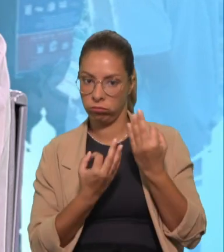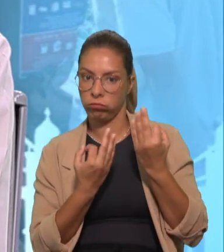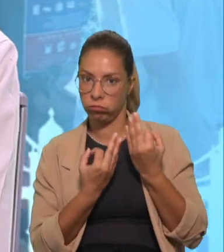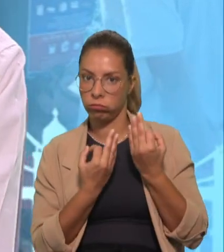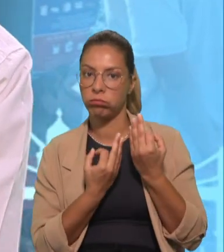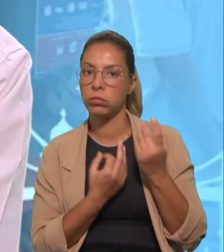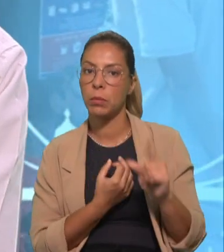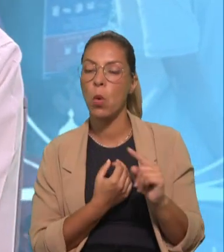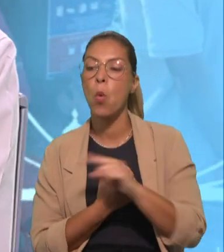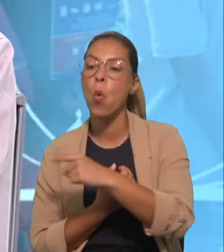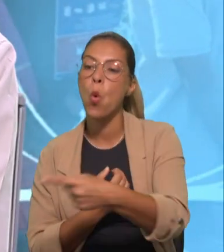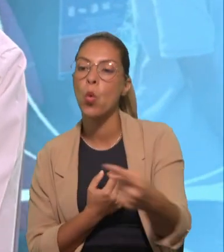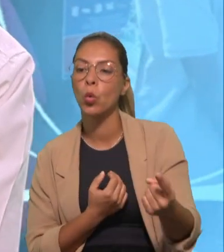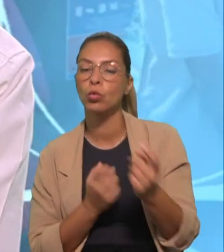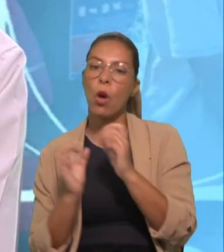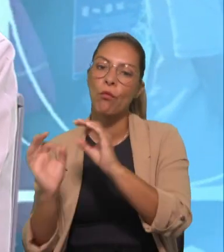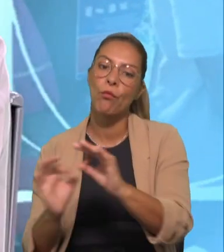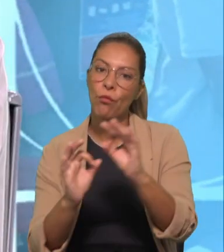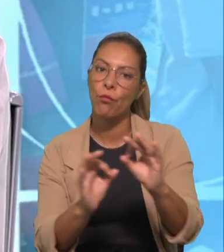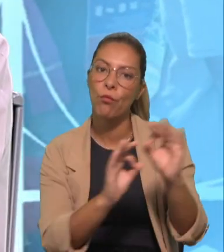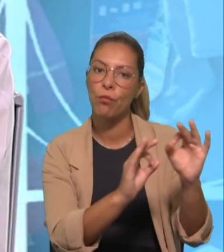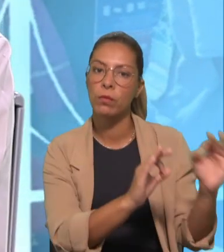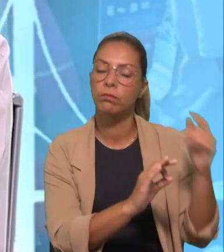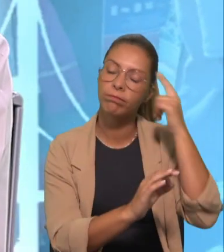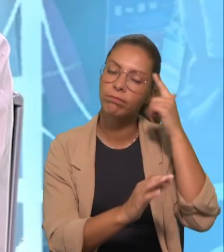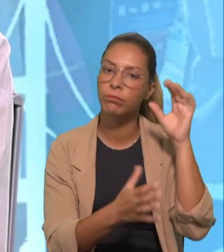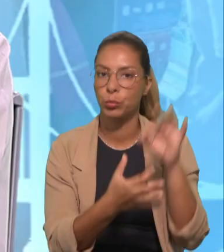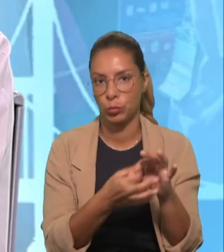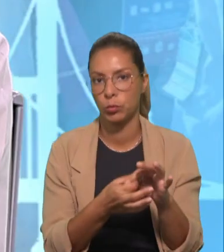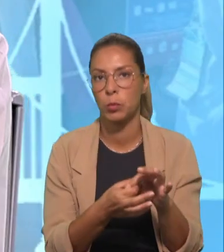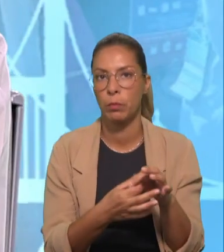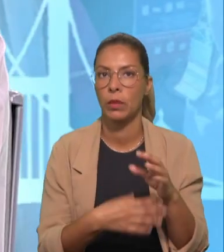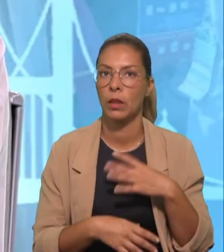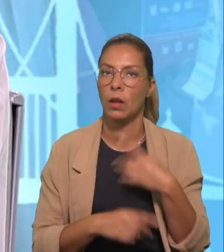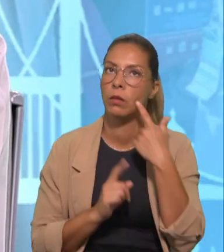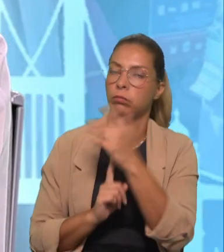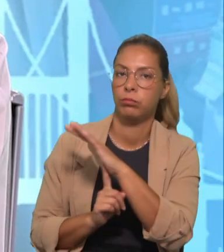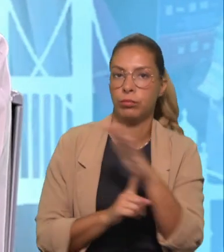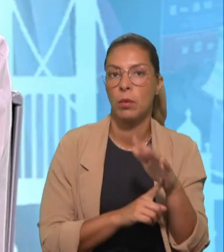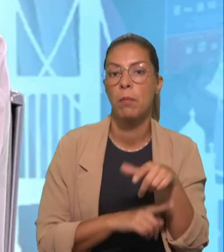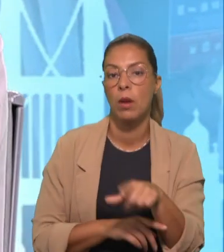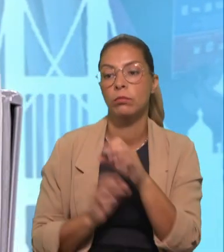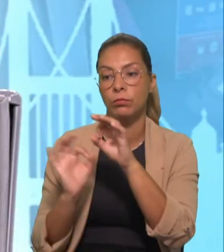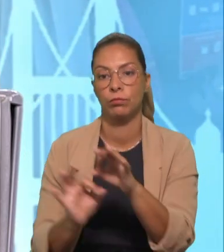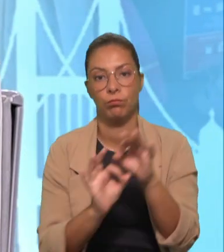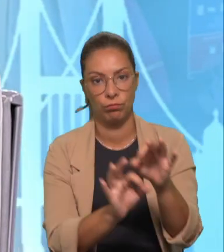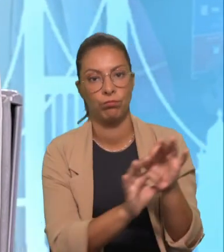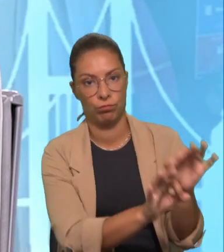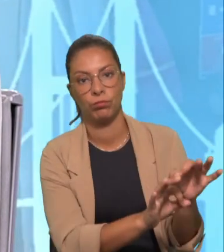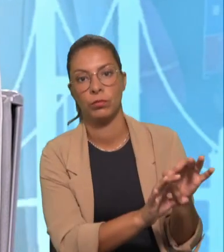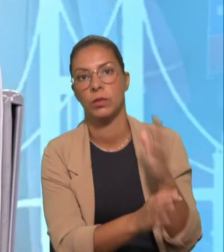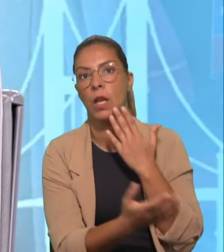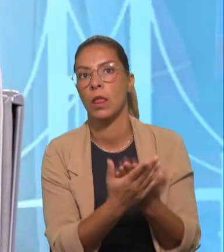outros cuidam da hospitalidade que lhes querem dar. E essa experiência da hospitalidade recíproca acaba